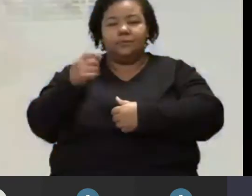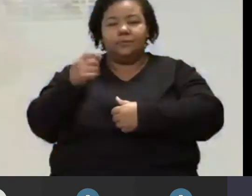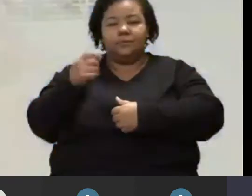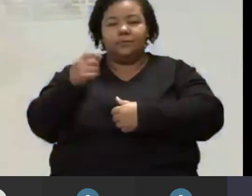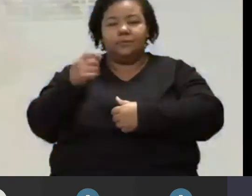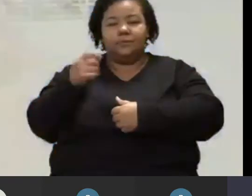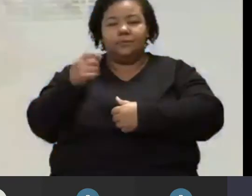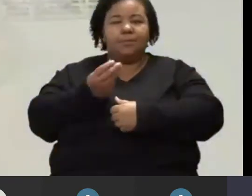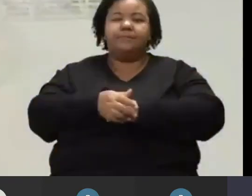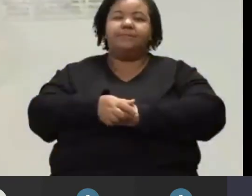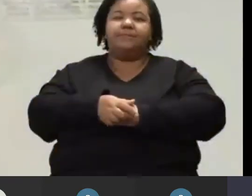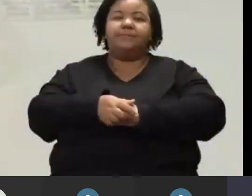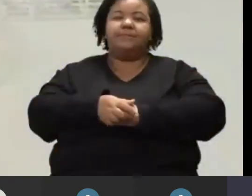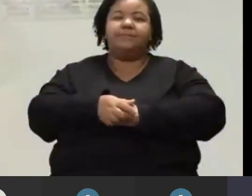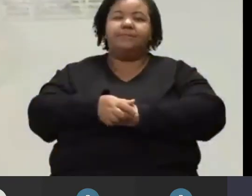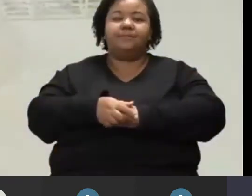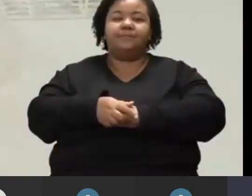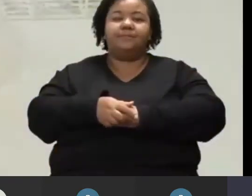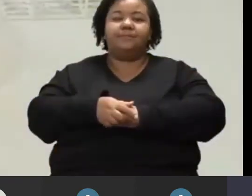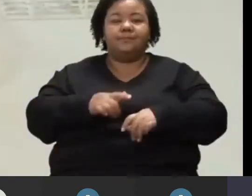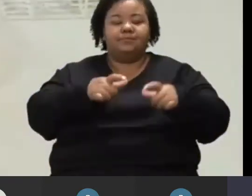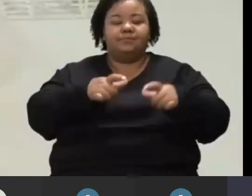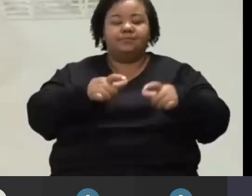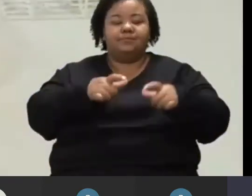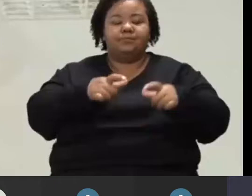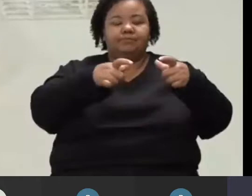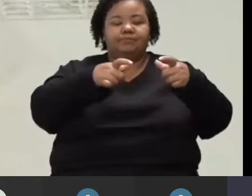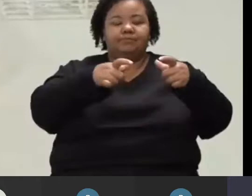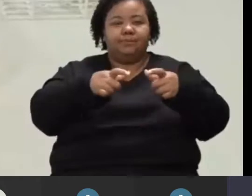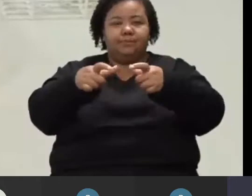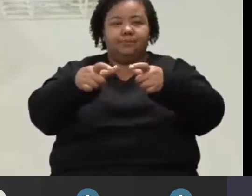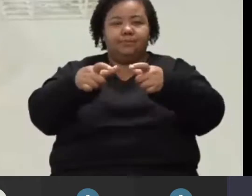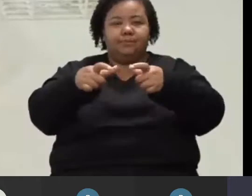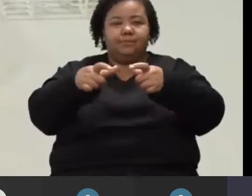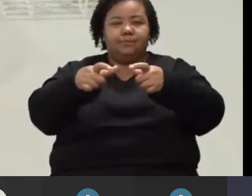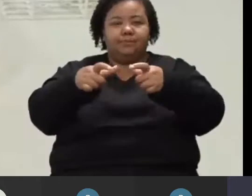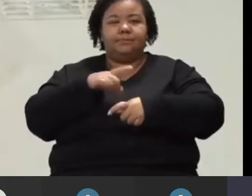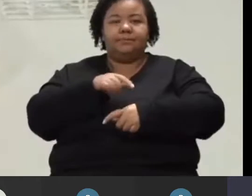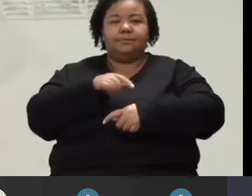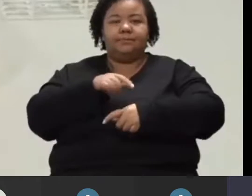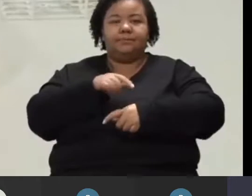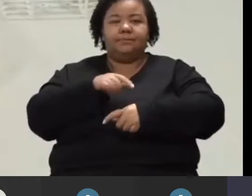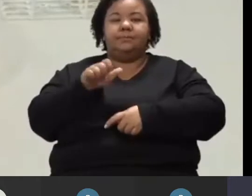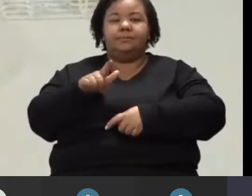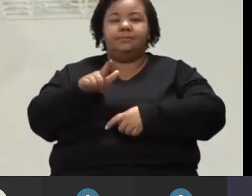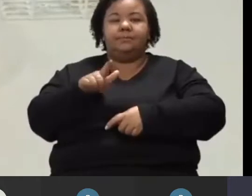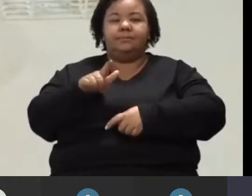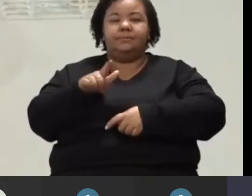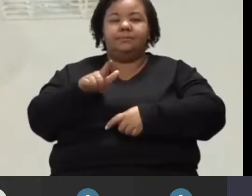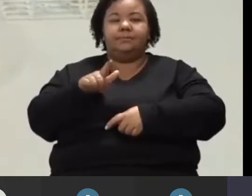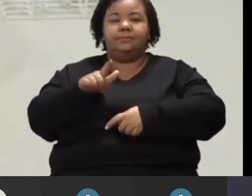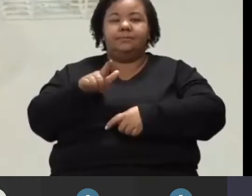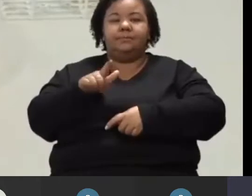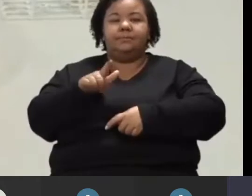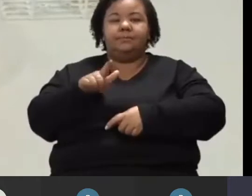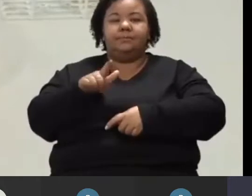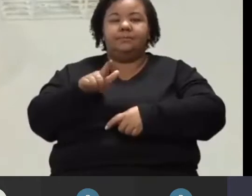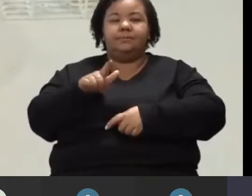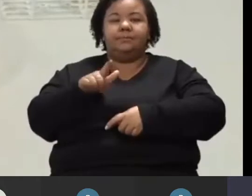de semeadura. Então, ali nós temos a placa, as placas de Petri com agar saburô